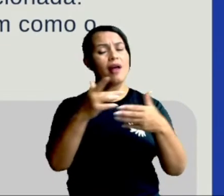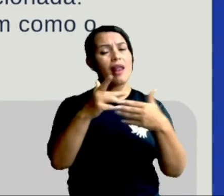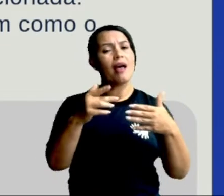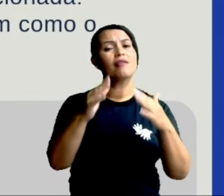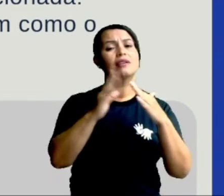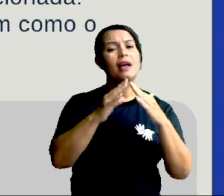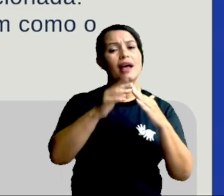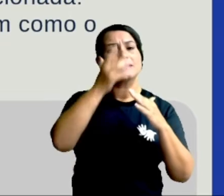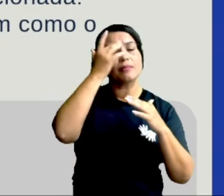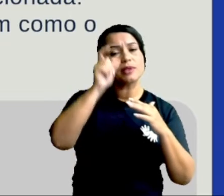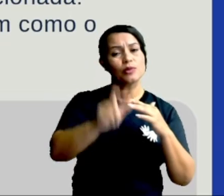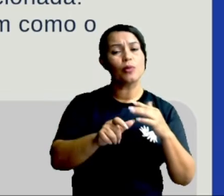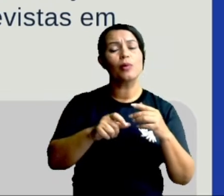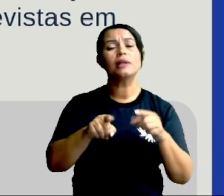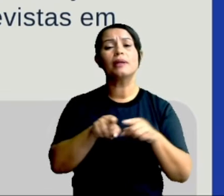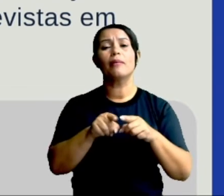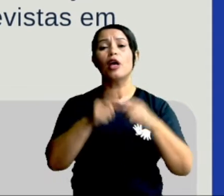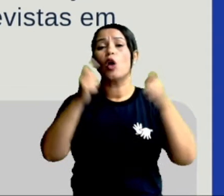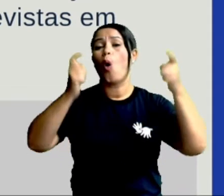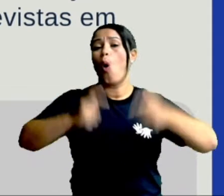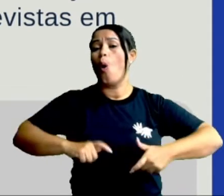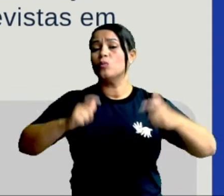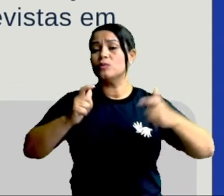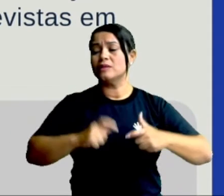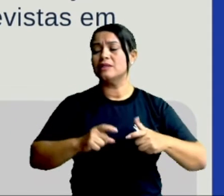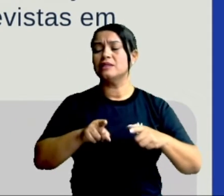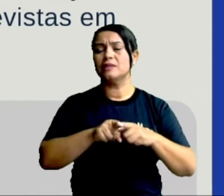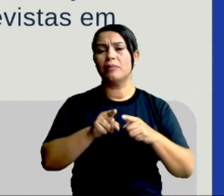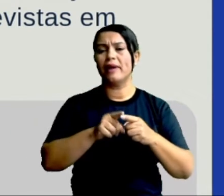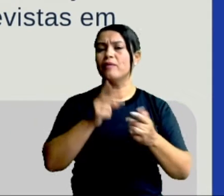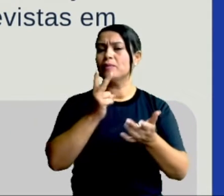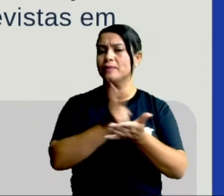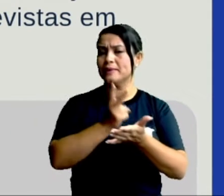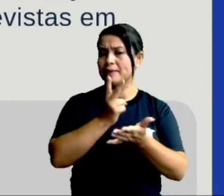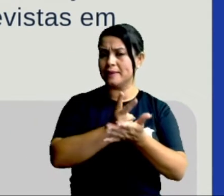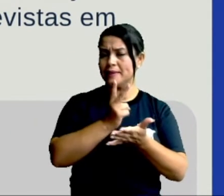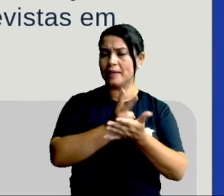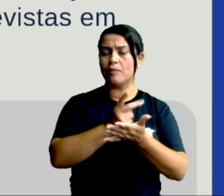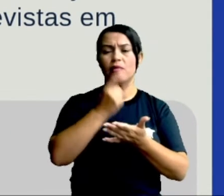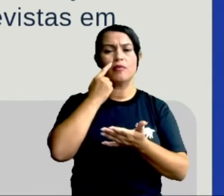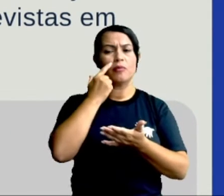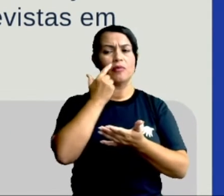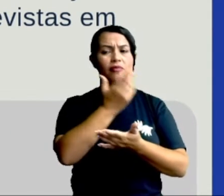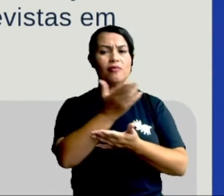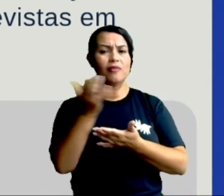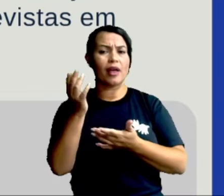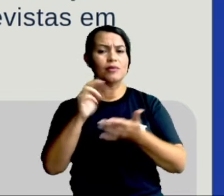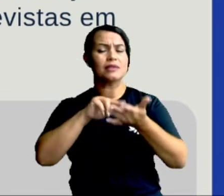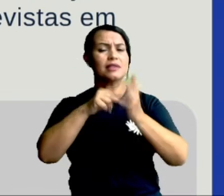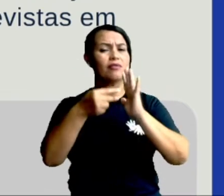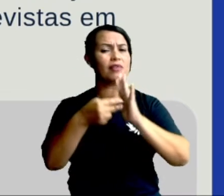o pronome relativo onde. Então, a gente vai sempre recorrer a essas expressões para que a gente não fique repetindo